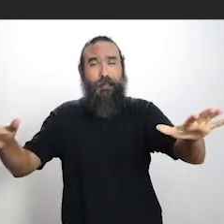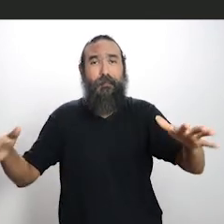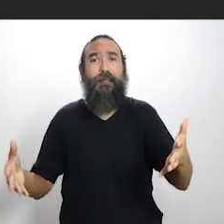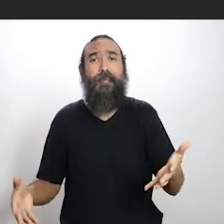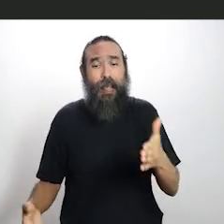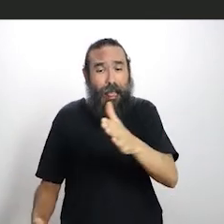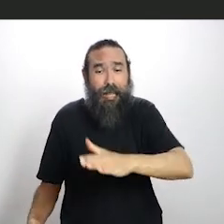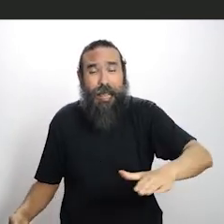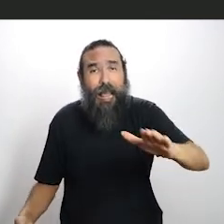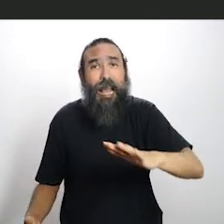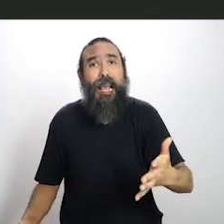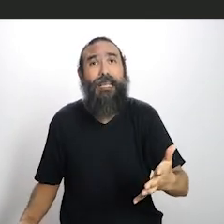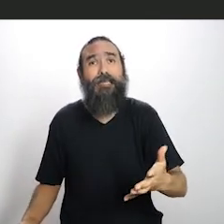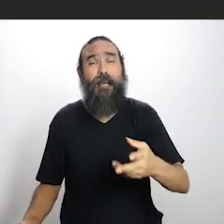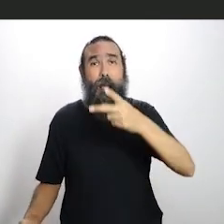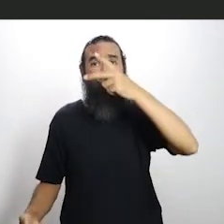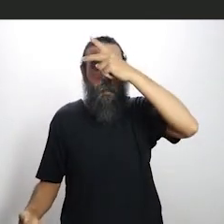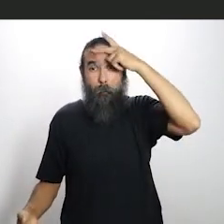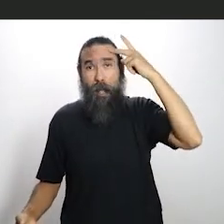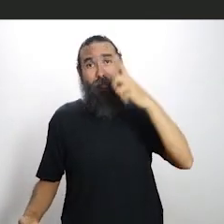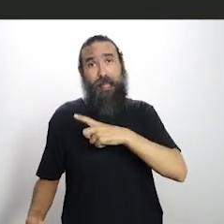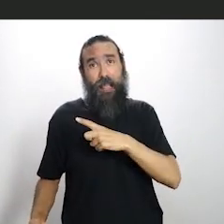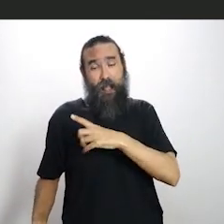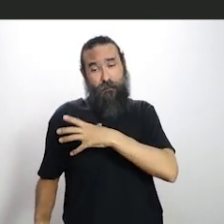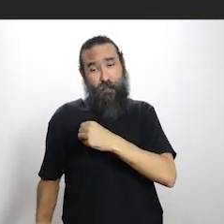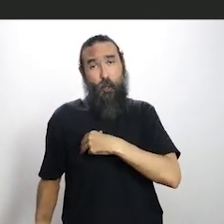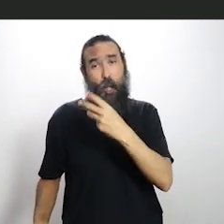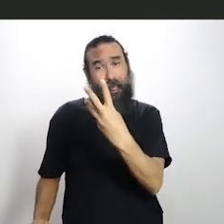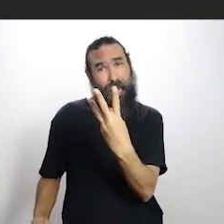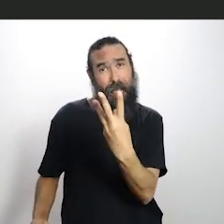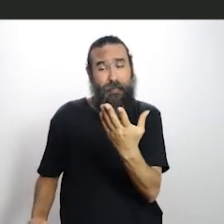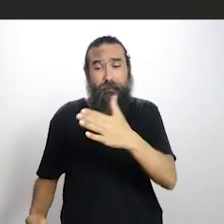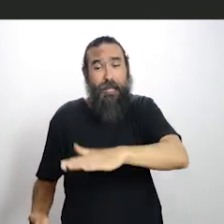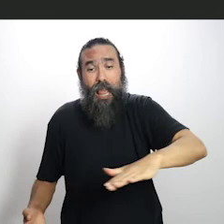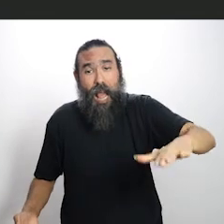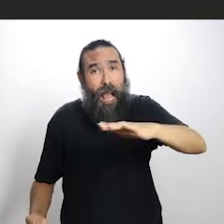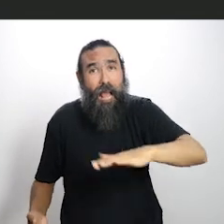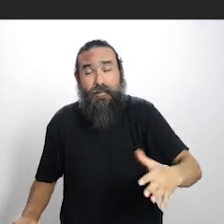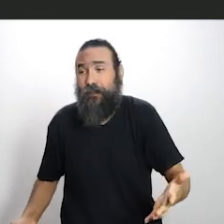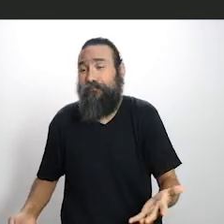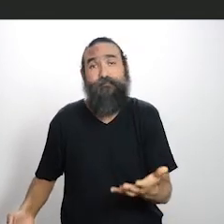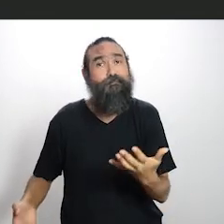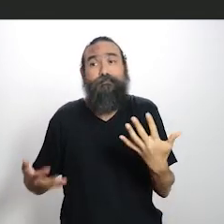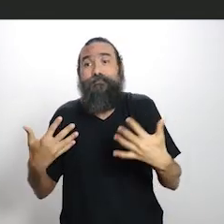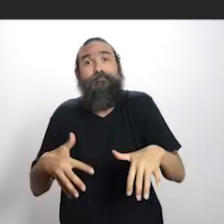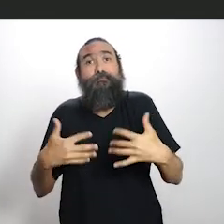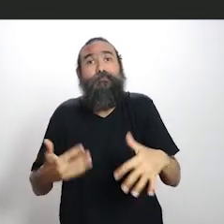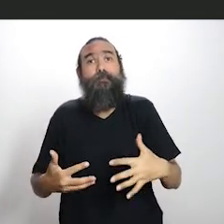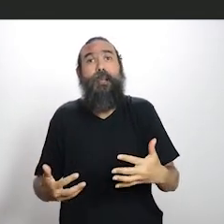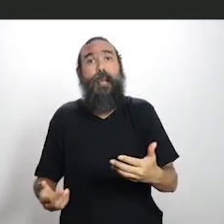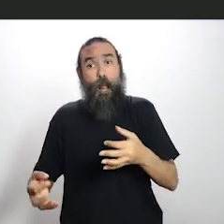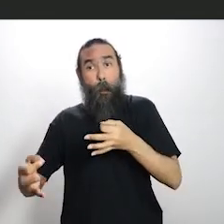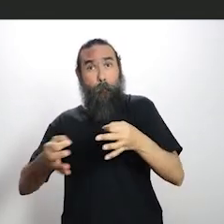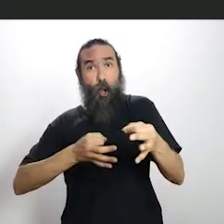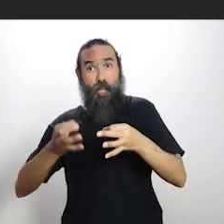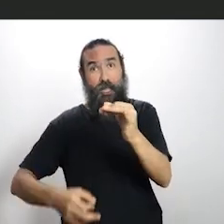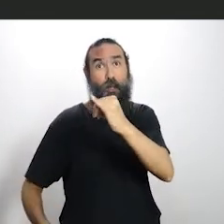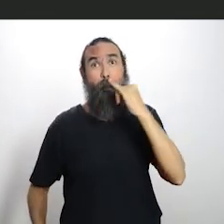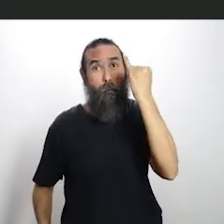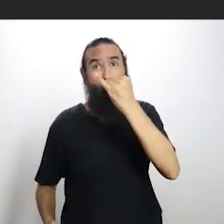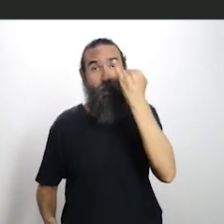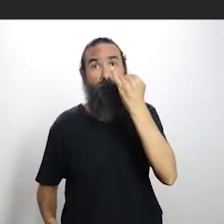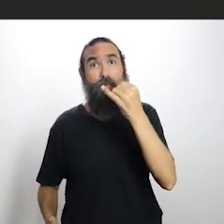como que é essa ideia esse projeto seu linkado na educação já recebemos vários outros e também na área do